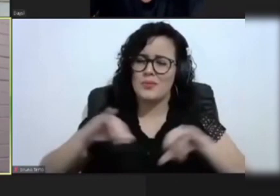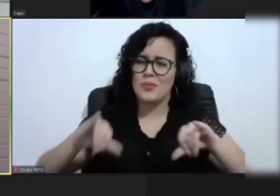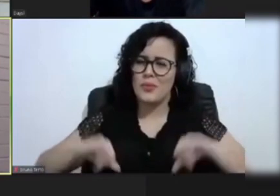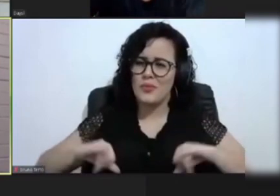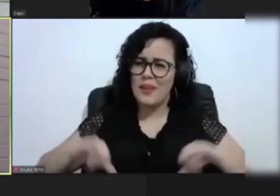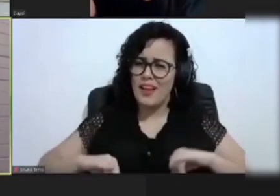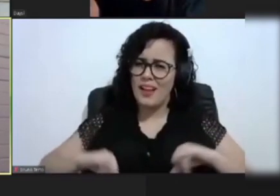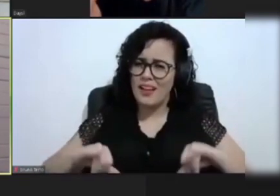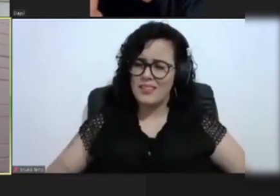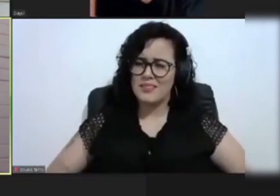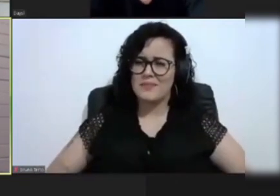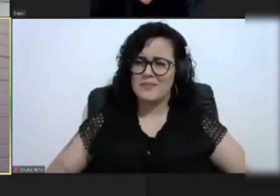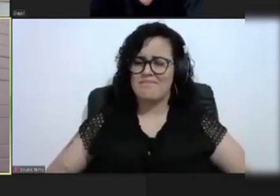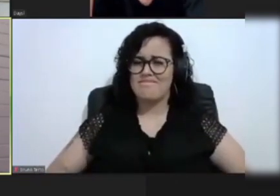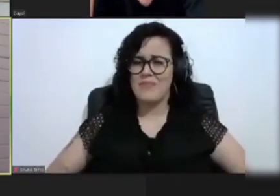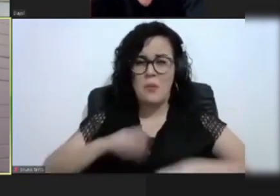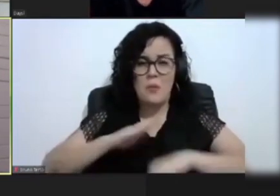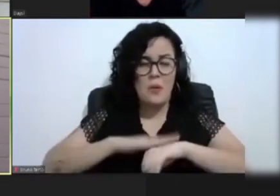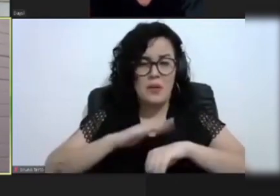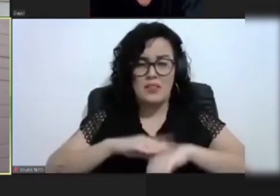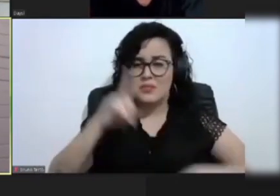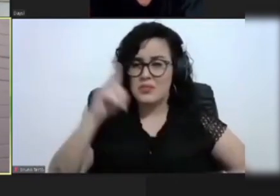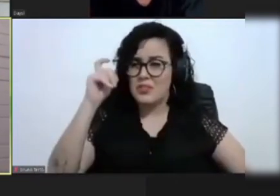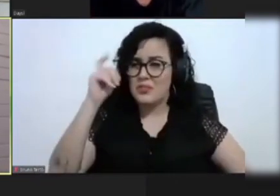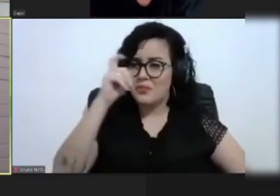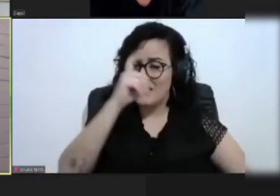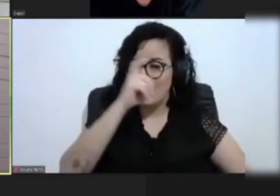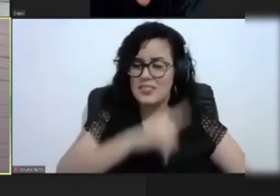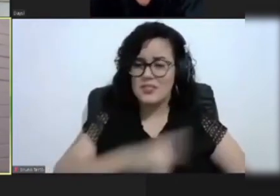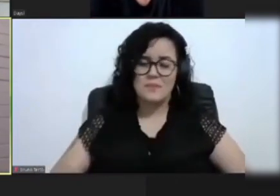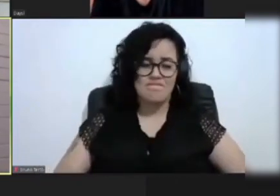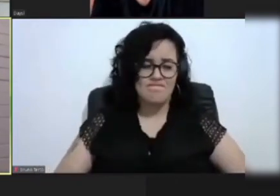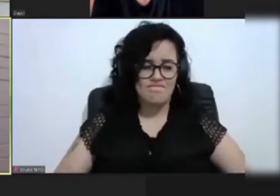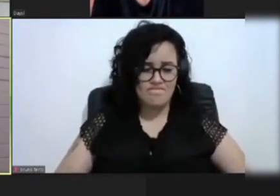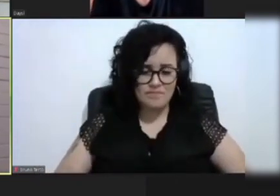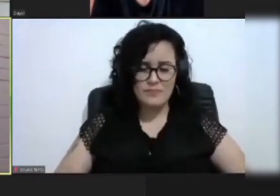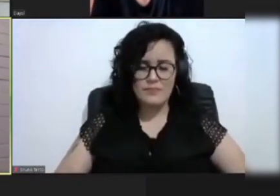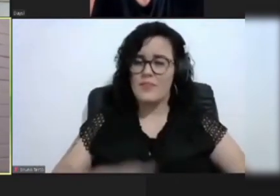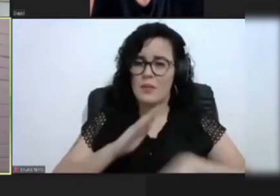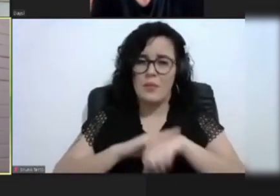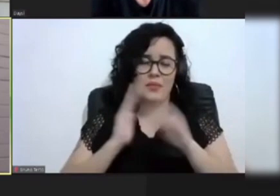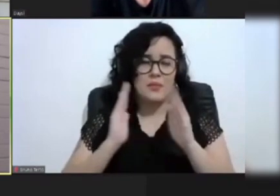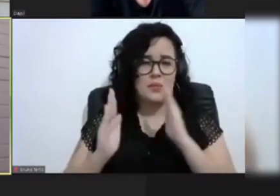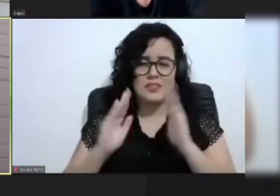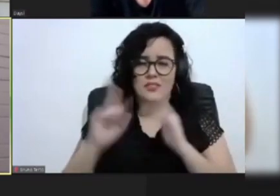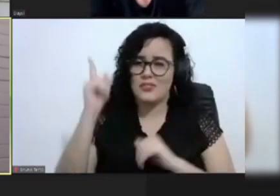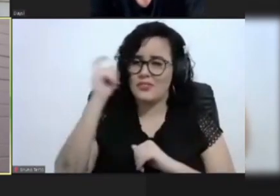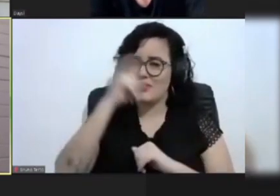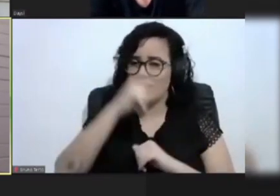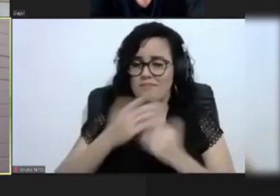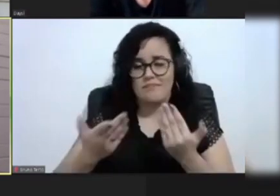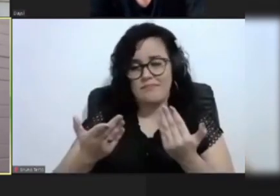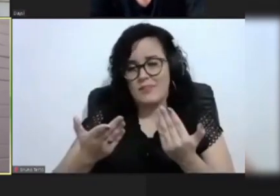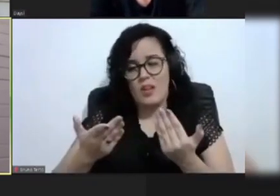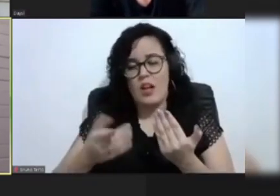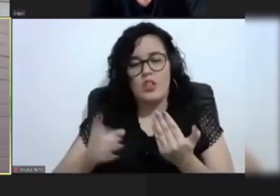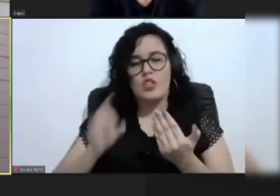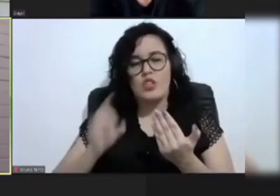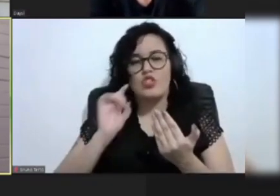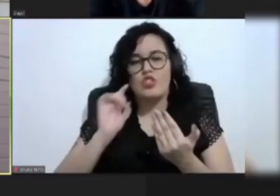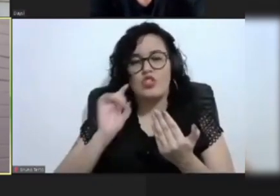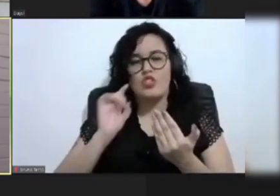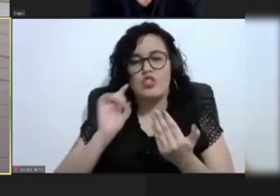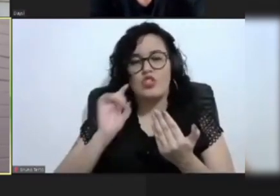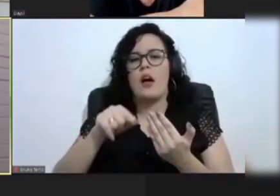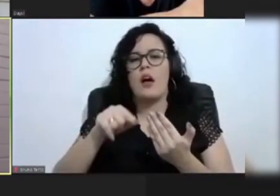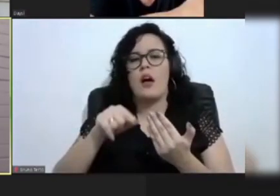É muito difícil, quer dizer, o que a gente está vendo nesse período. E é isso mesmo, assim, né? Quer dizer, não só essa coisa da apropriação